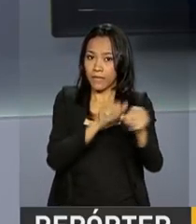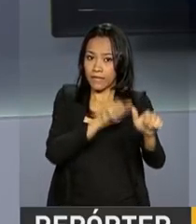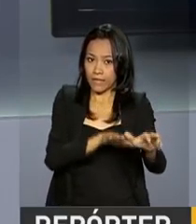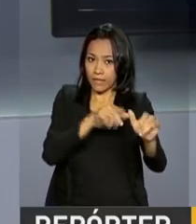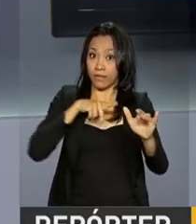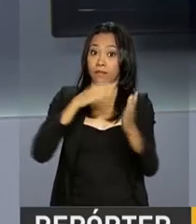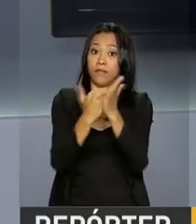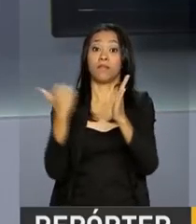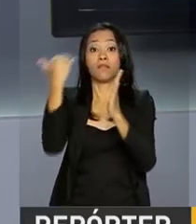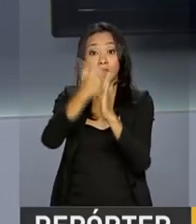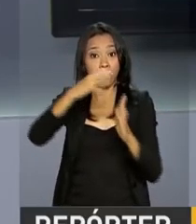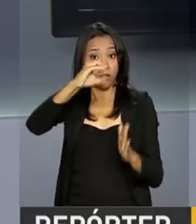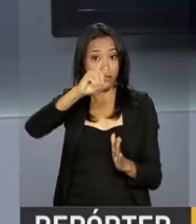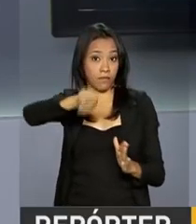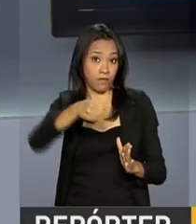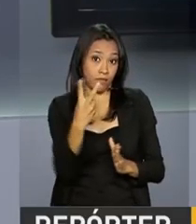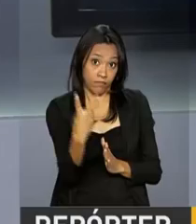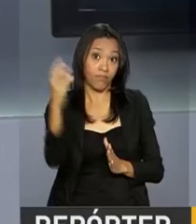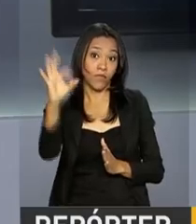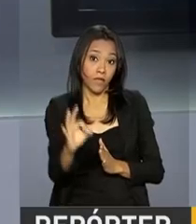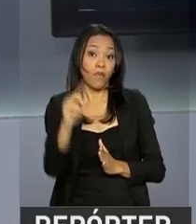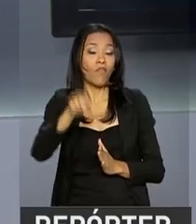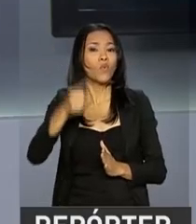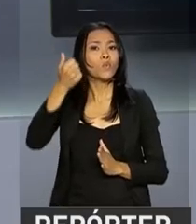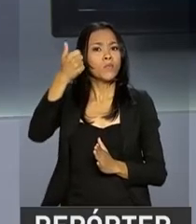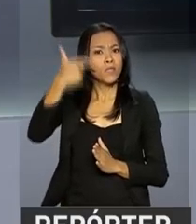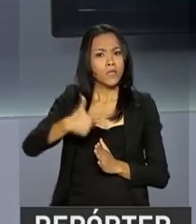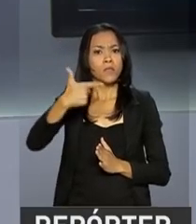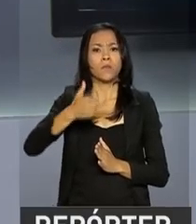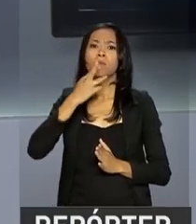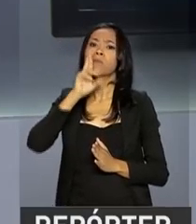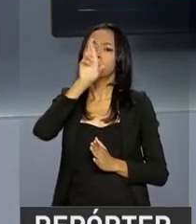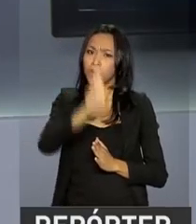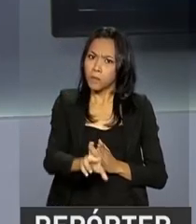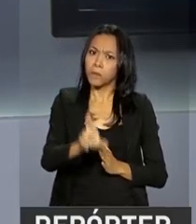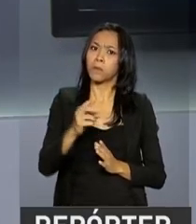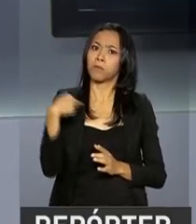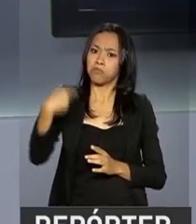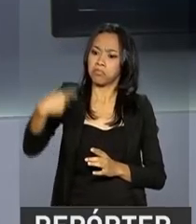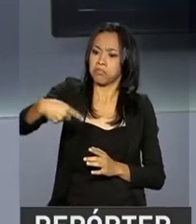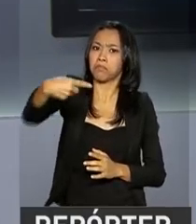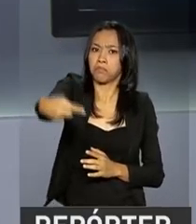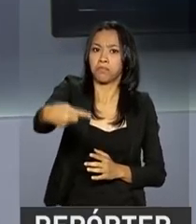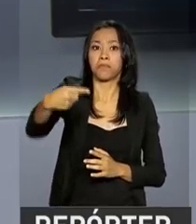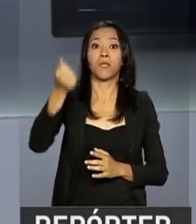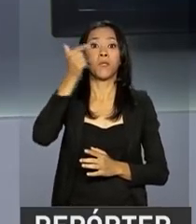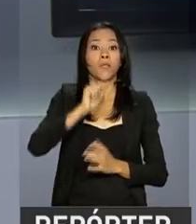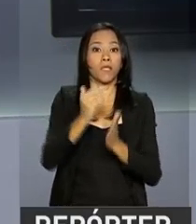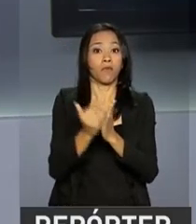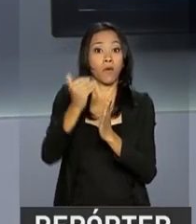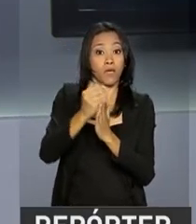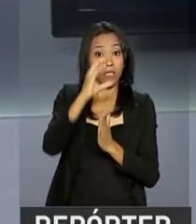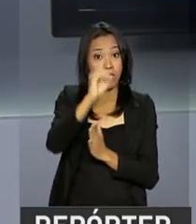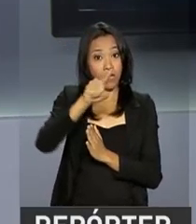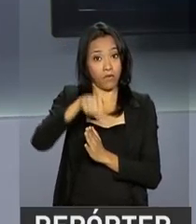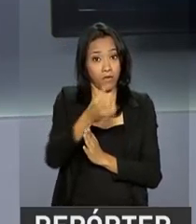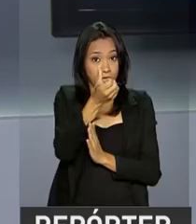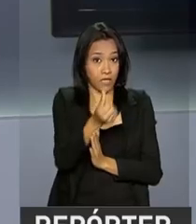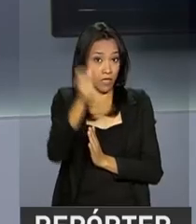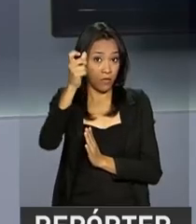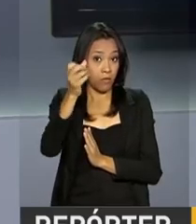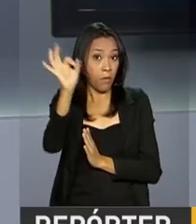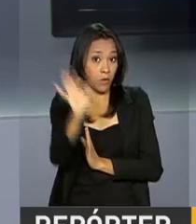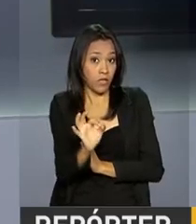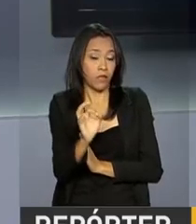de 0,2% e foi o segundo resultado positivo seguido, acumulando ganho de 0,6% em